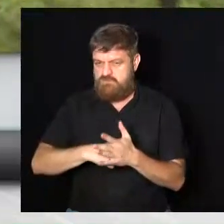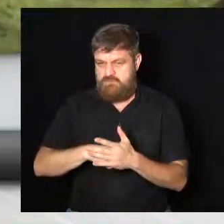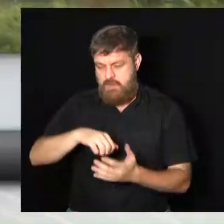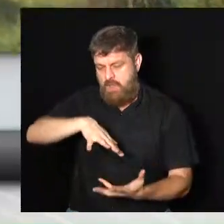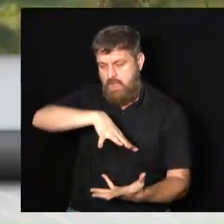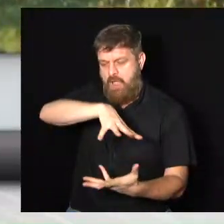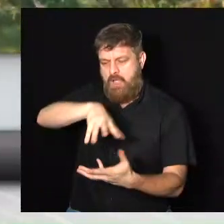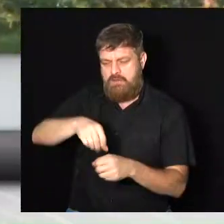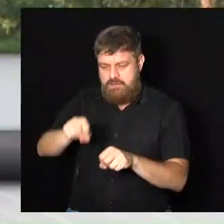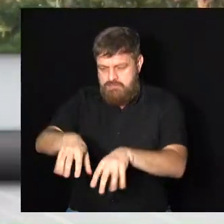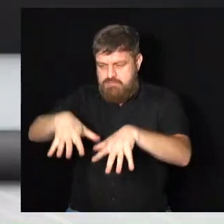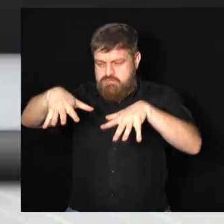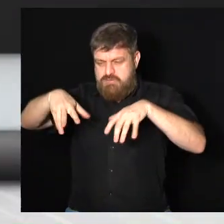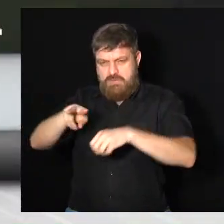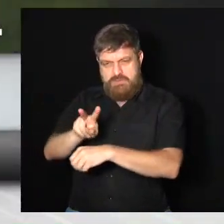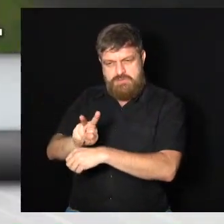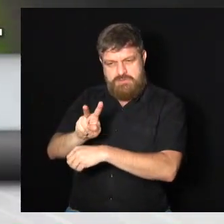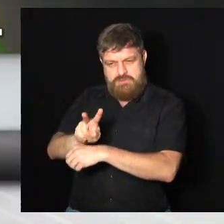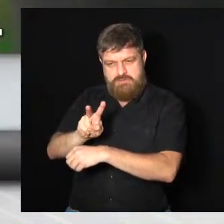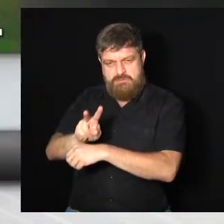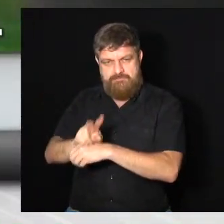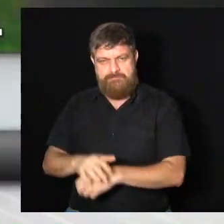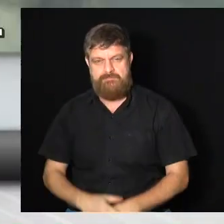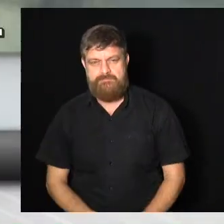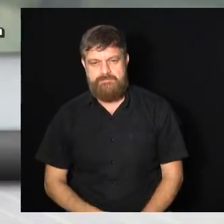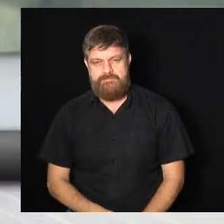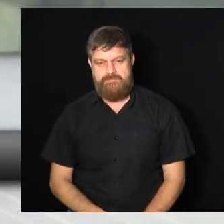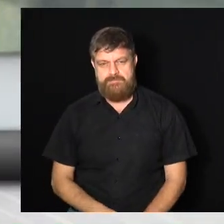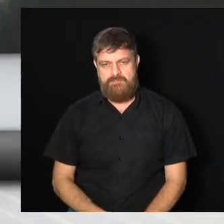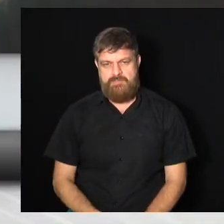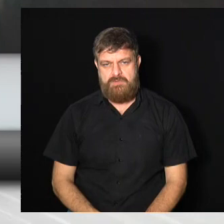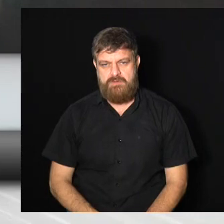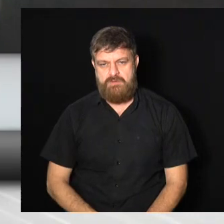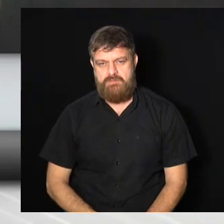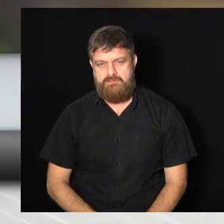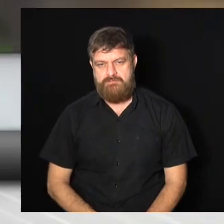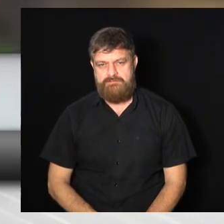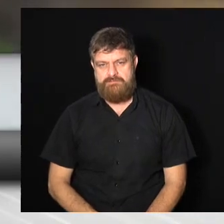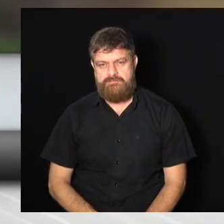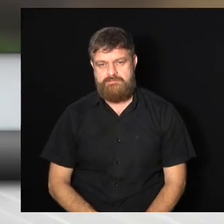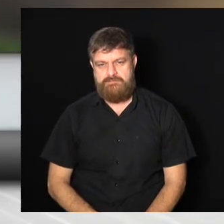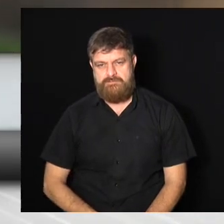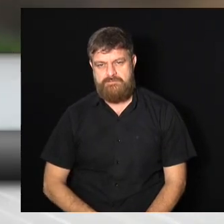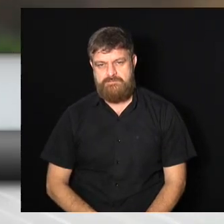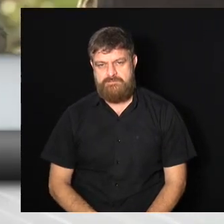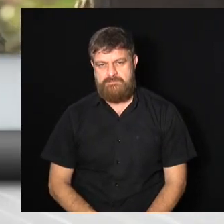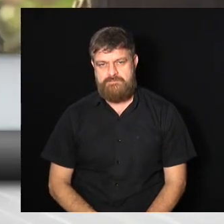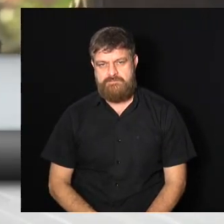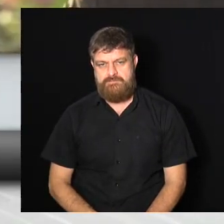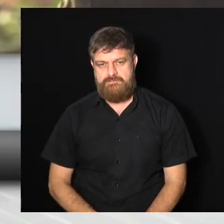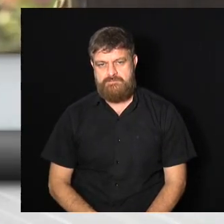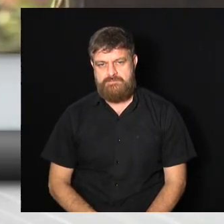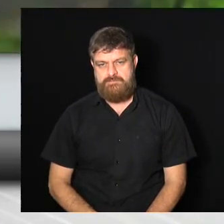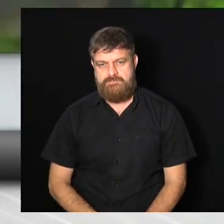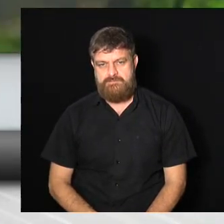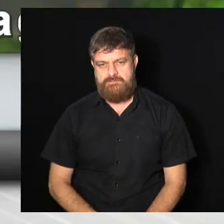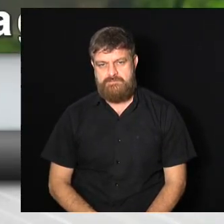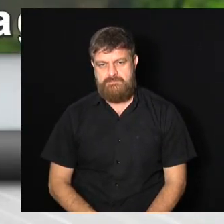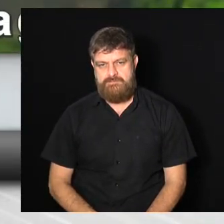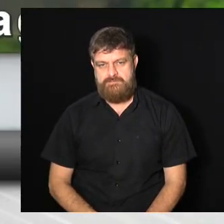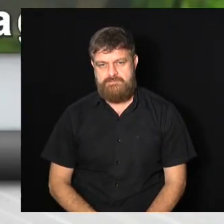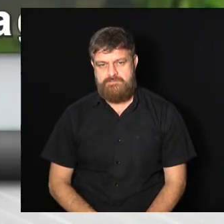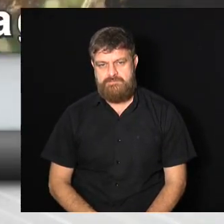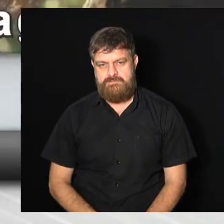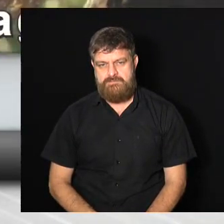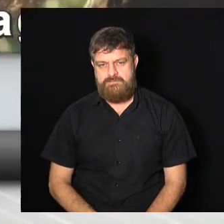terras mágicas que compartilham. Philip asked me to marry him. No. I wasn't really asking. Nor was I.